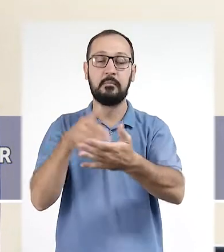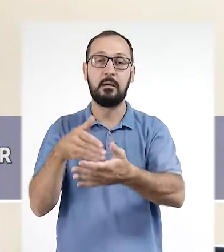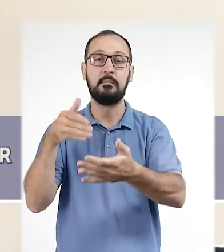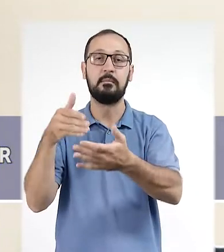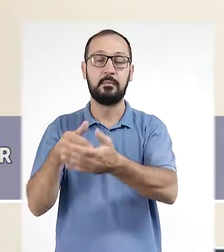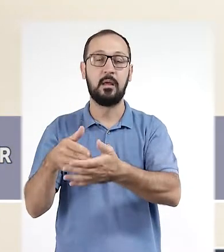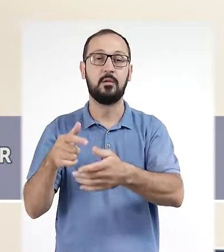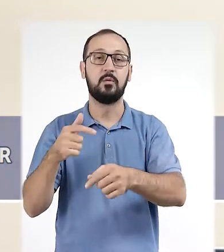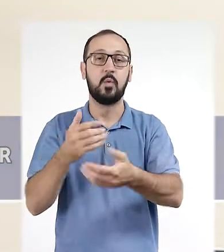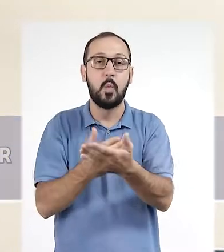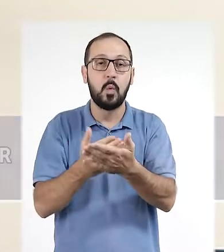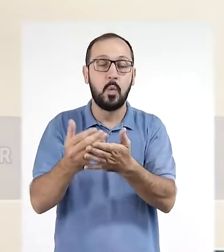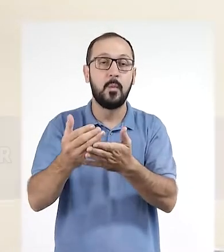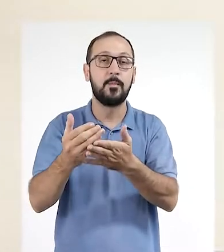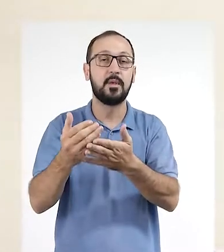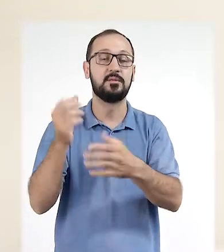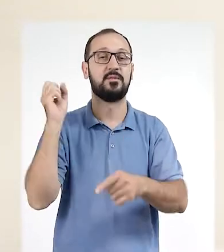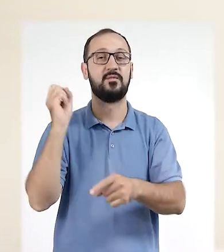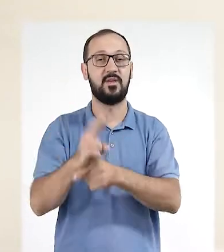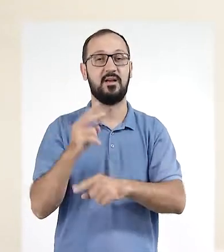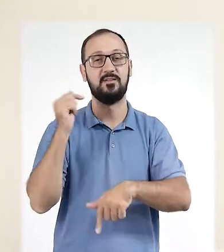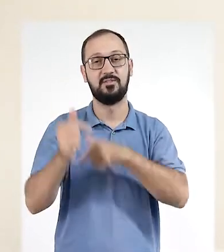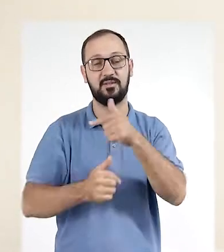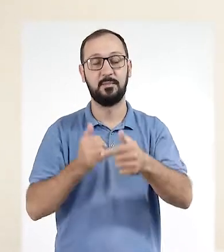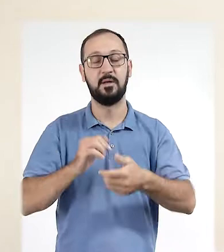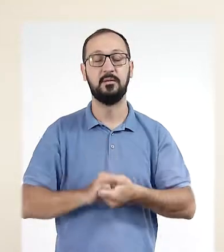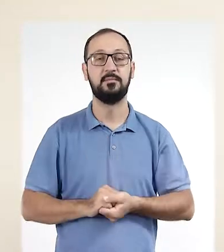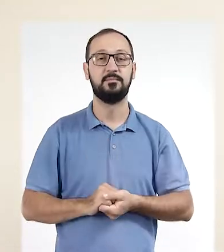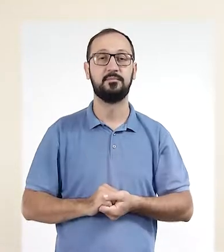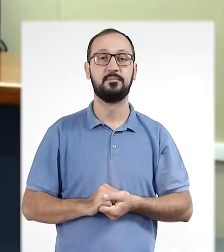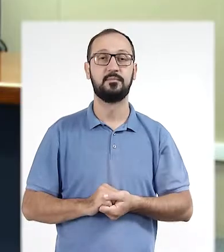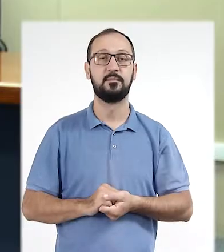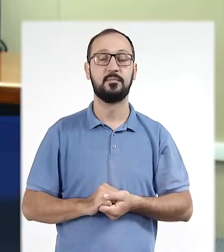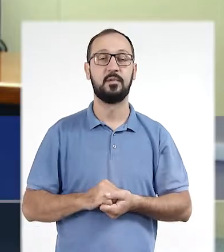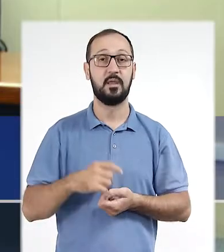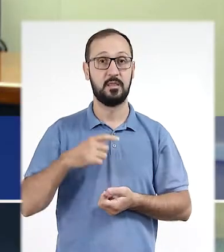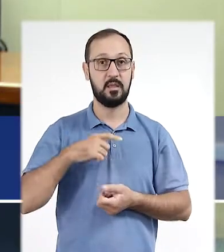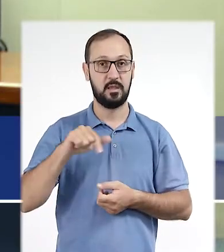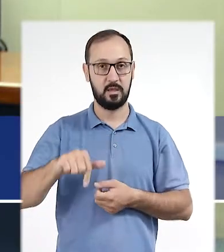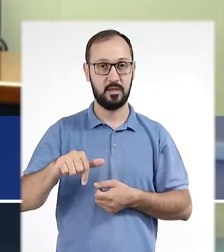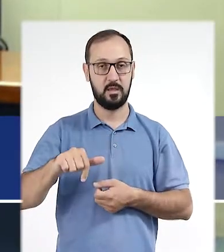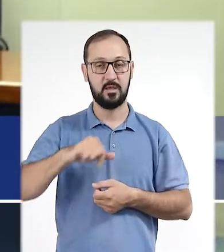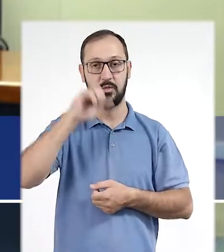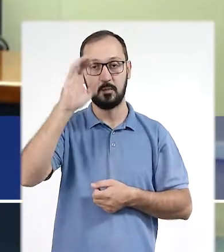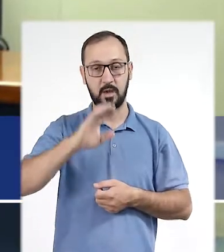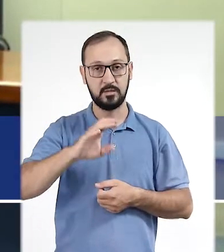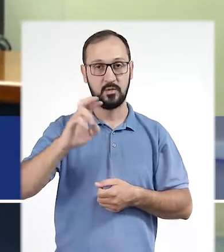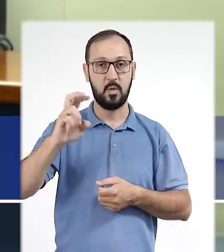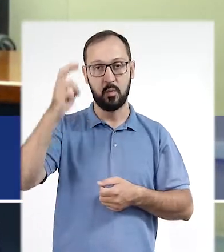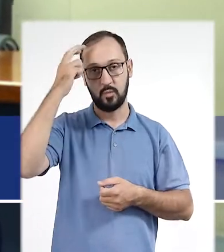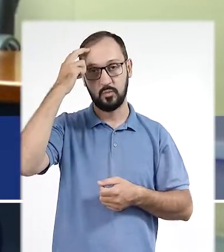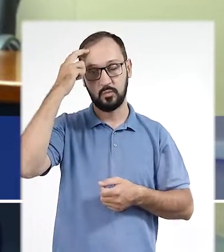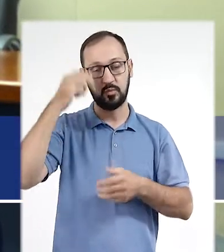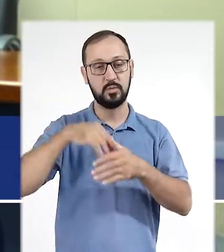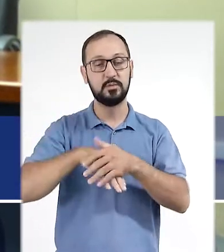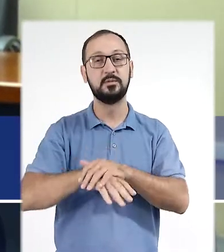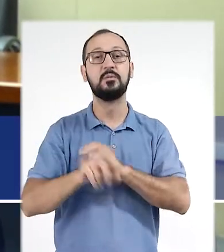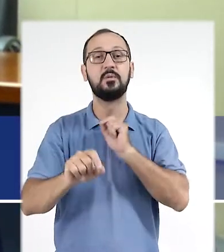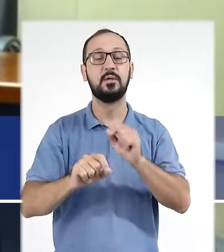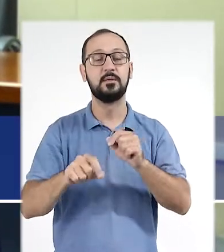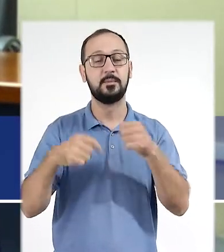fatores negativos na conquista do tão sonhado emprego. Existe uma cultura no nosso Brasil que você tem que